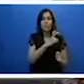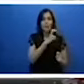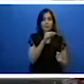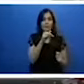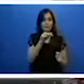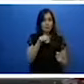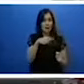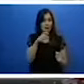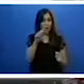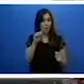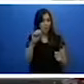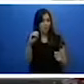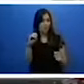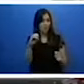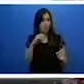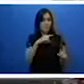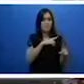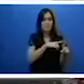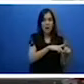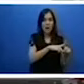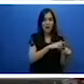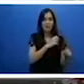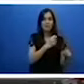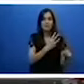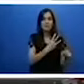R$ 57,80 mais